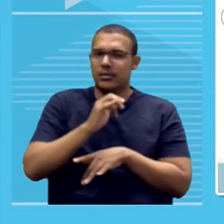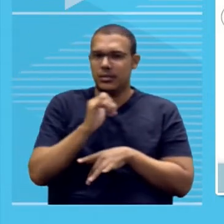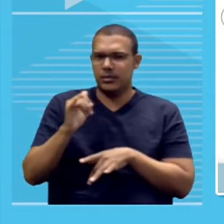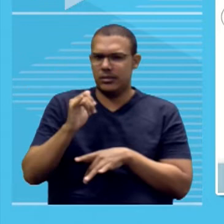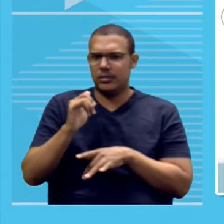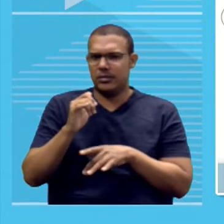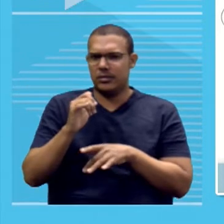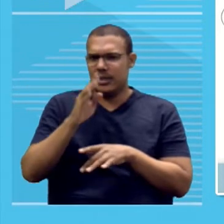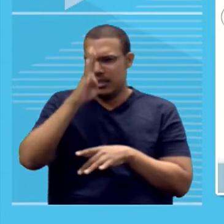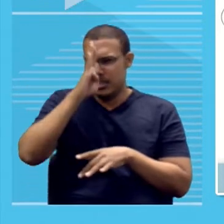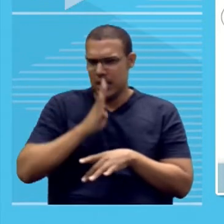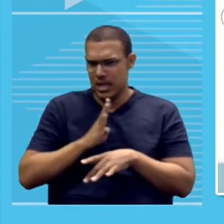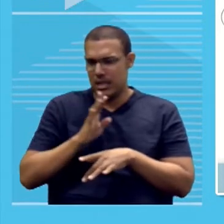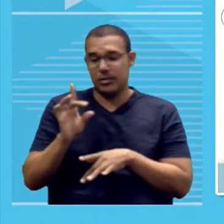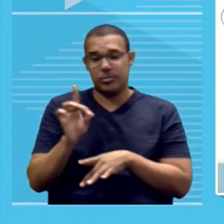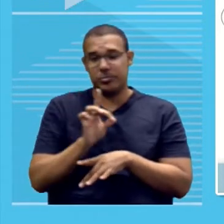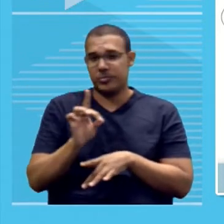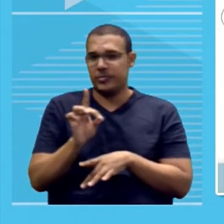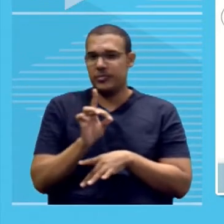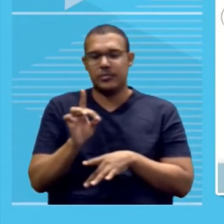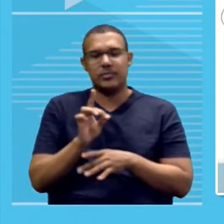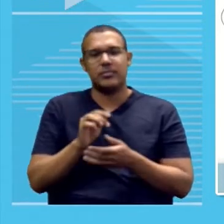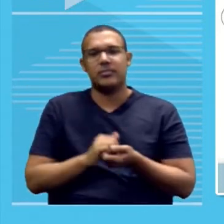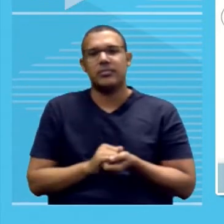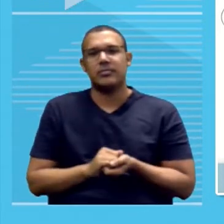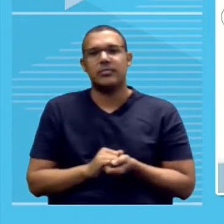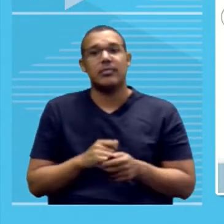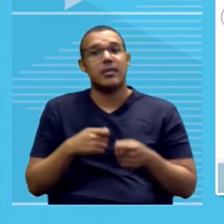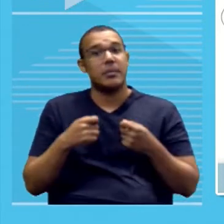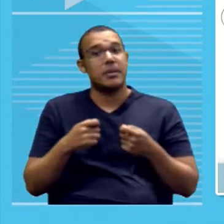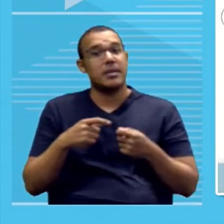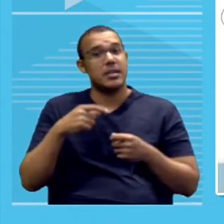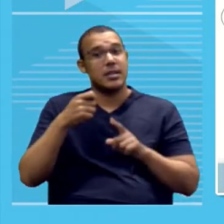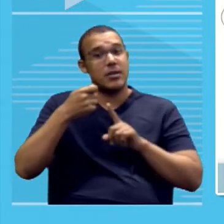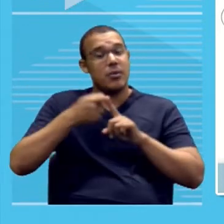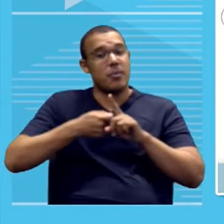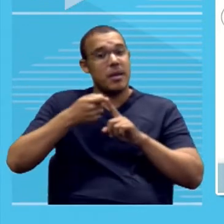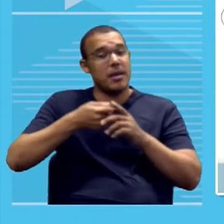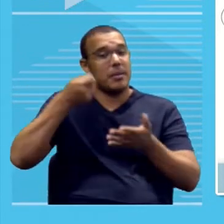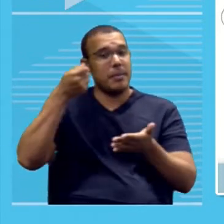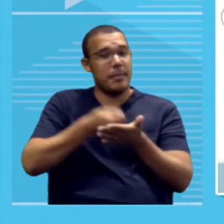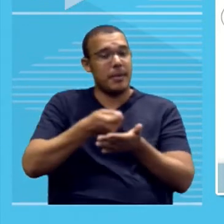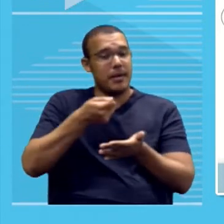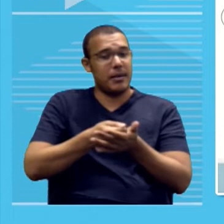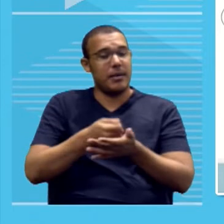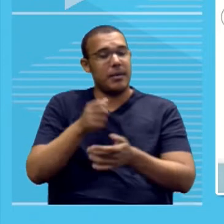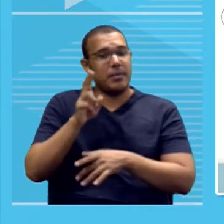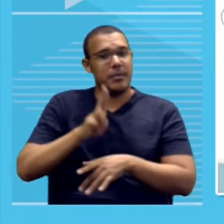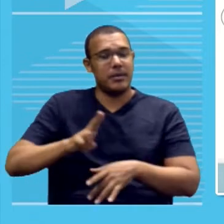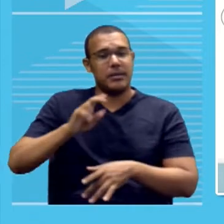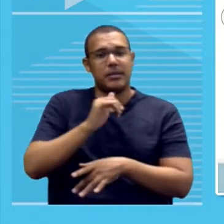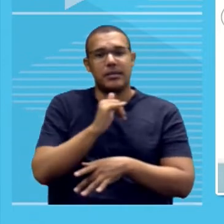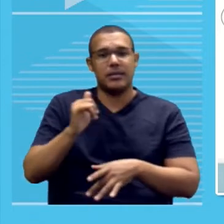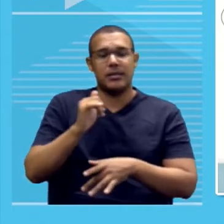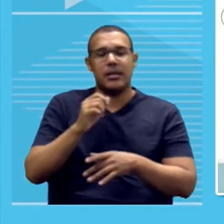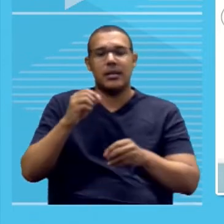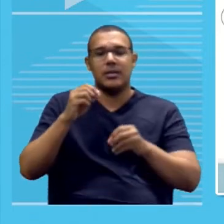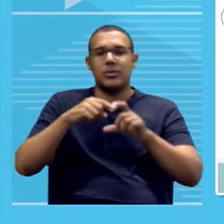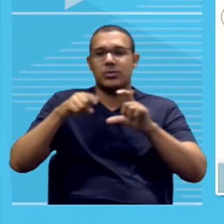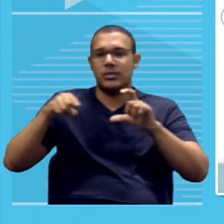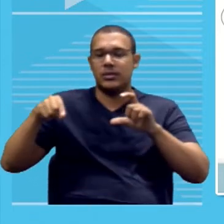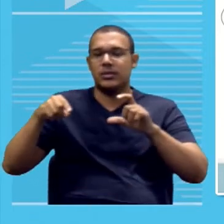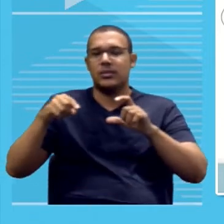de graça? Não, aquilo ali não é de graça. Você paga uma taxa para poder usar a energia elétrica de um sistema, tá